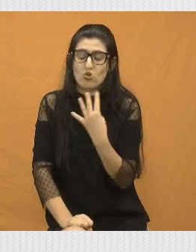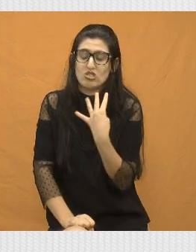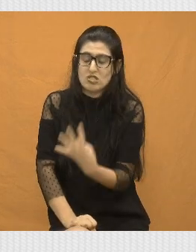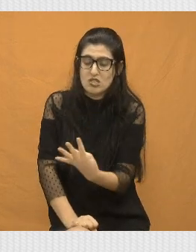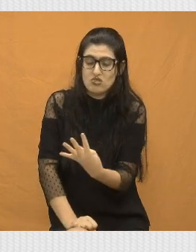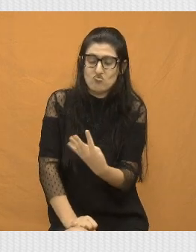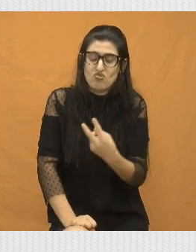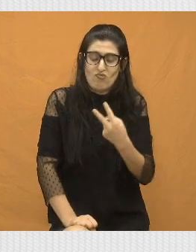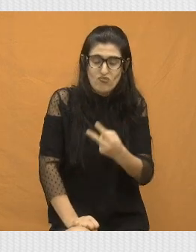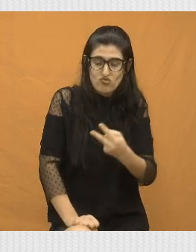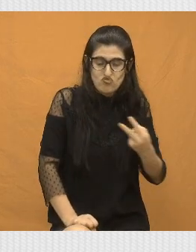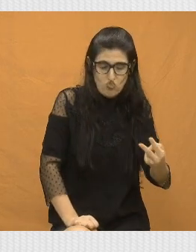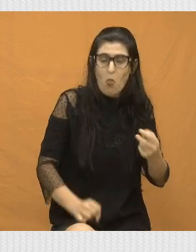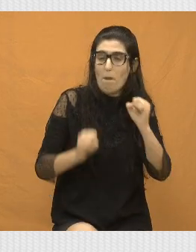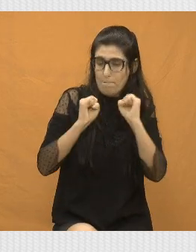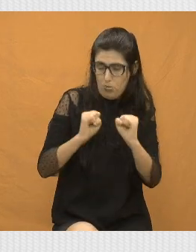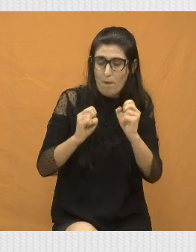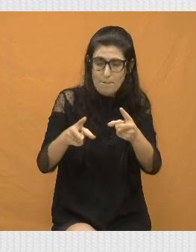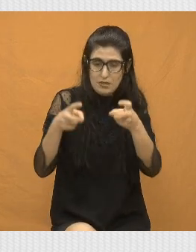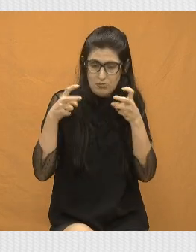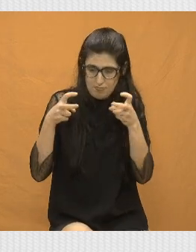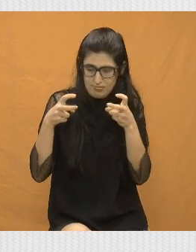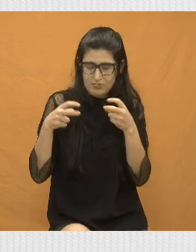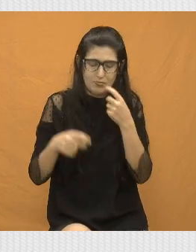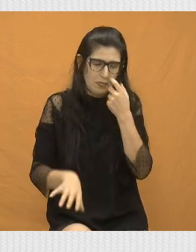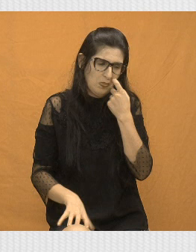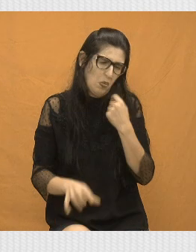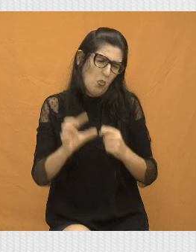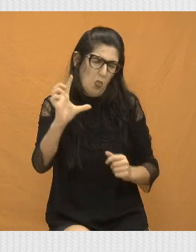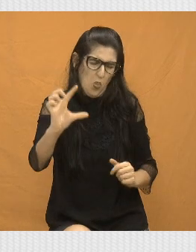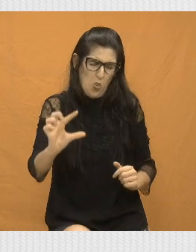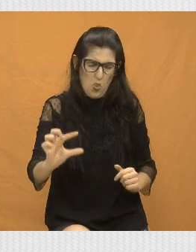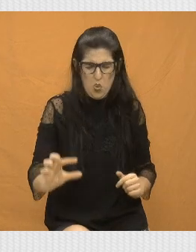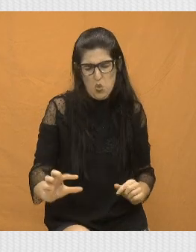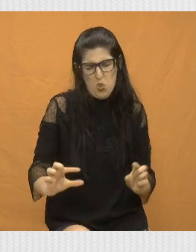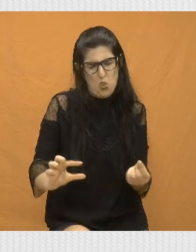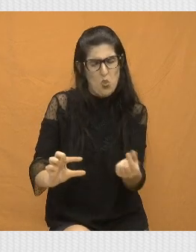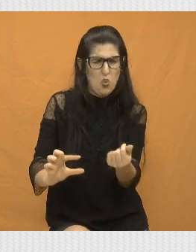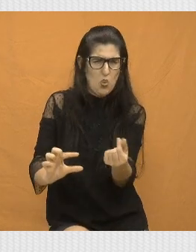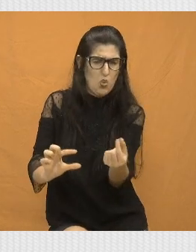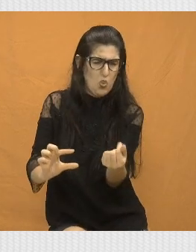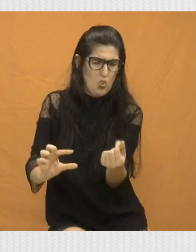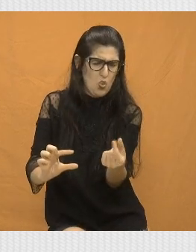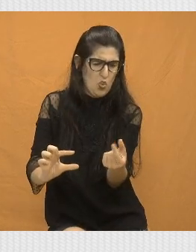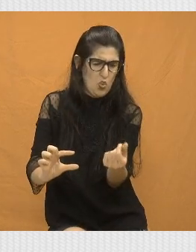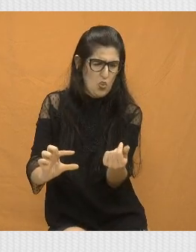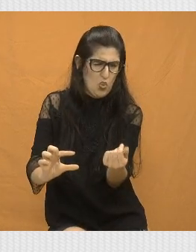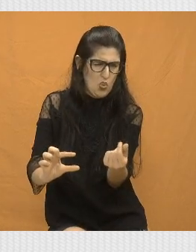1.422.000. Então, um valor bem simplório pelo montante ainda previsto de acordo com o